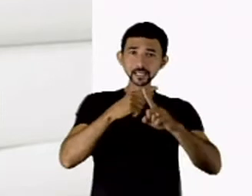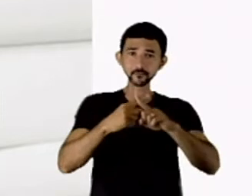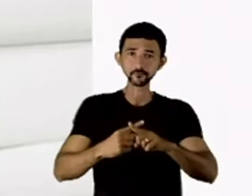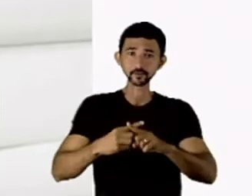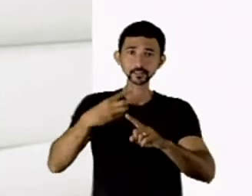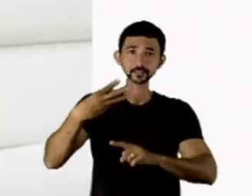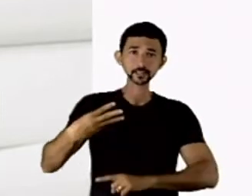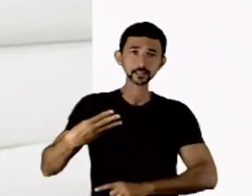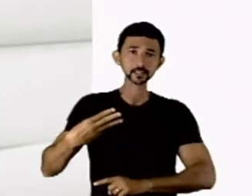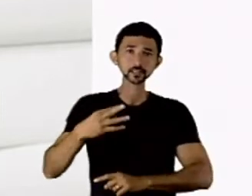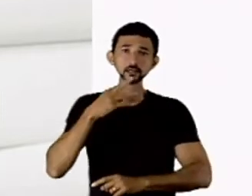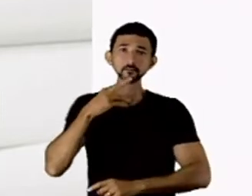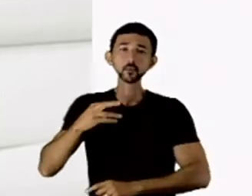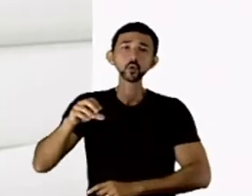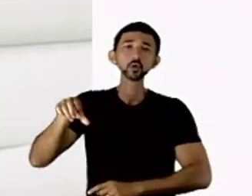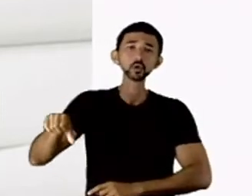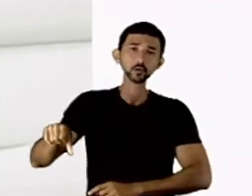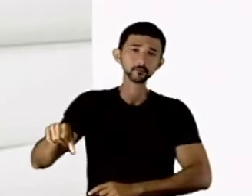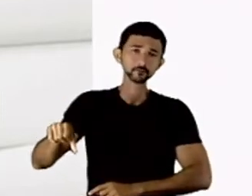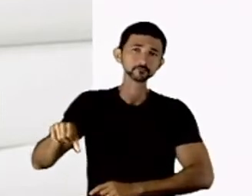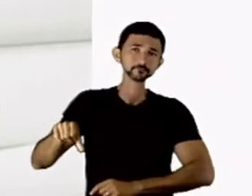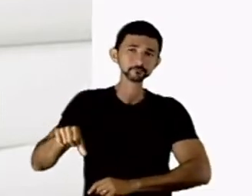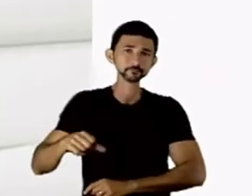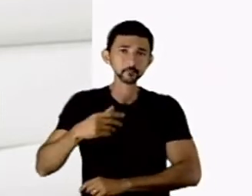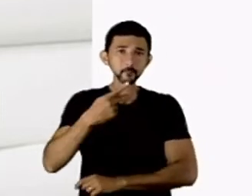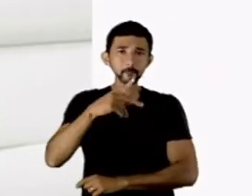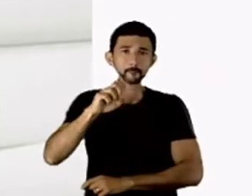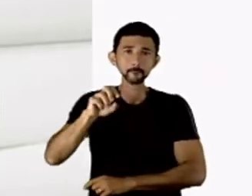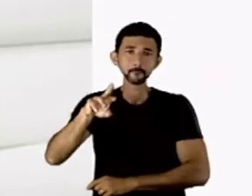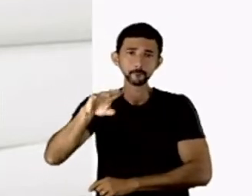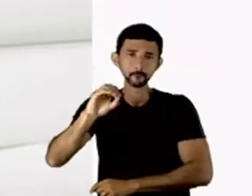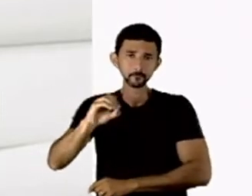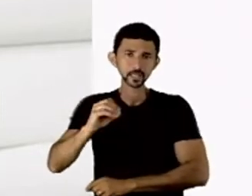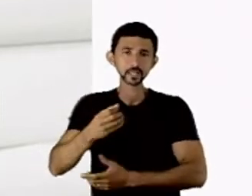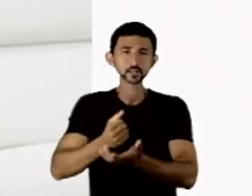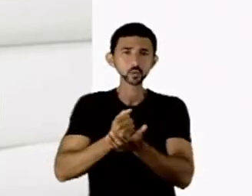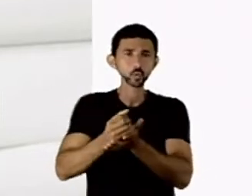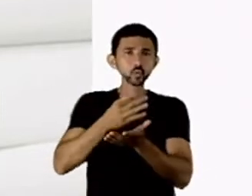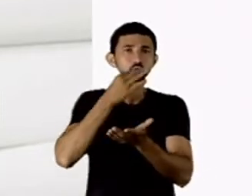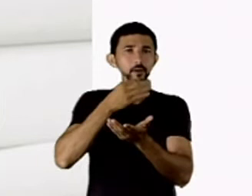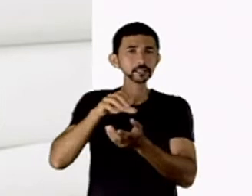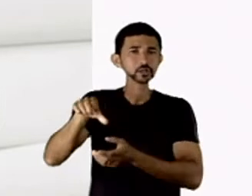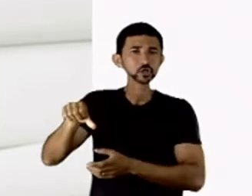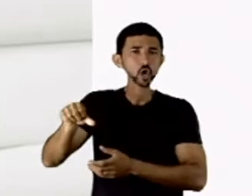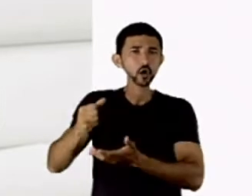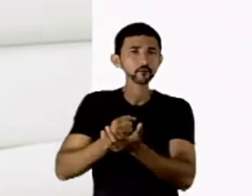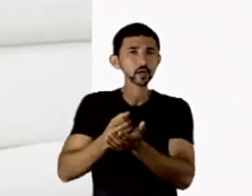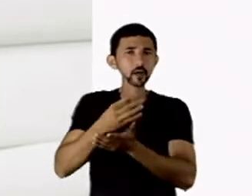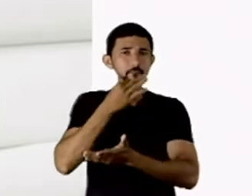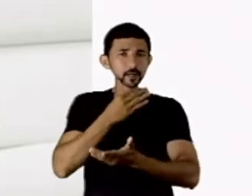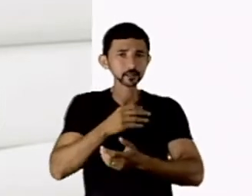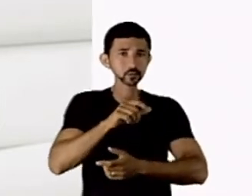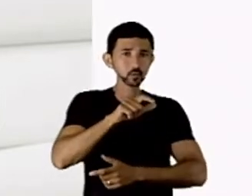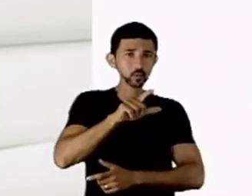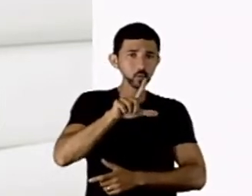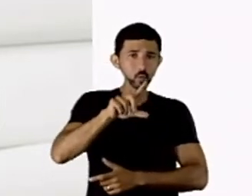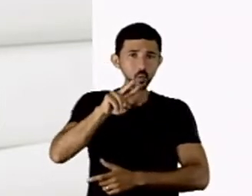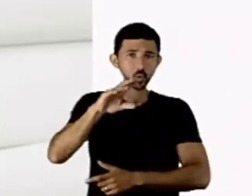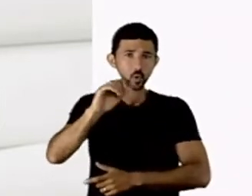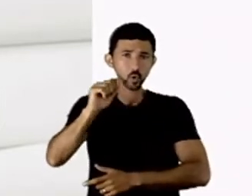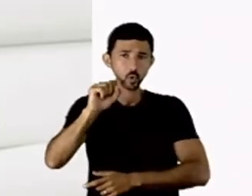3, 9. Pedro tomará no seu tratamento 9 comprimidos e Lucas,